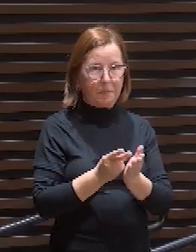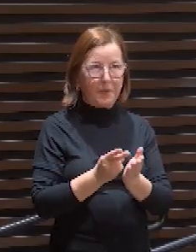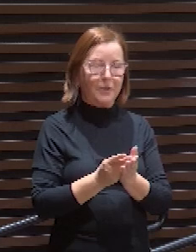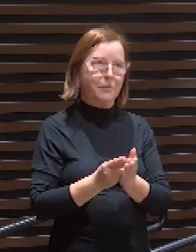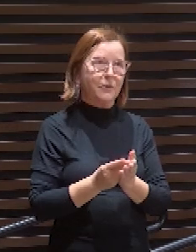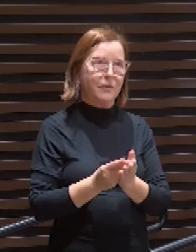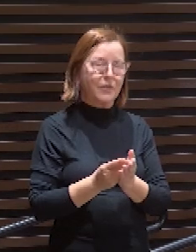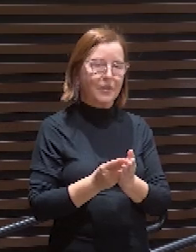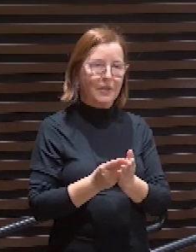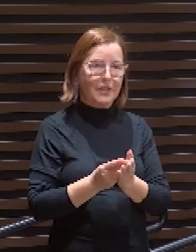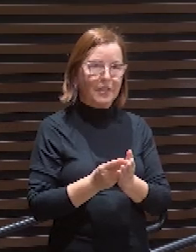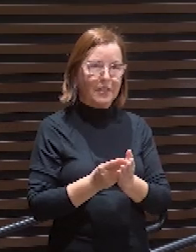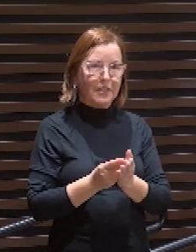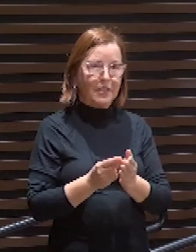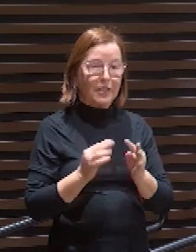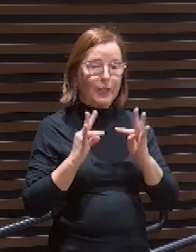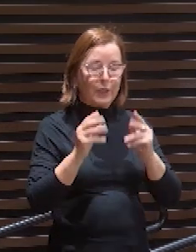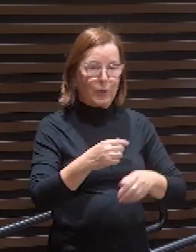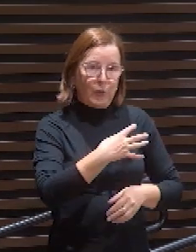descendido de Abraão.